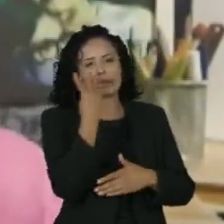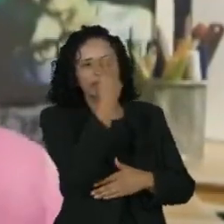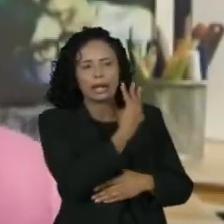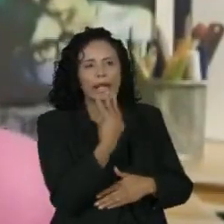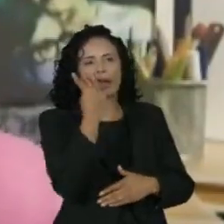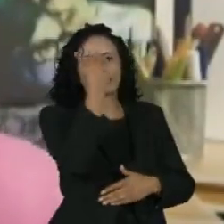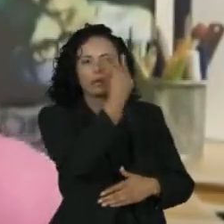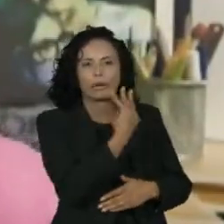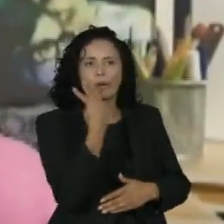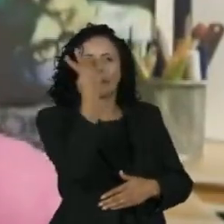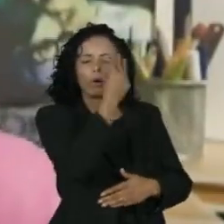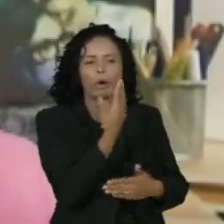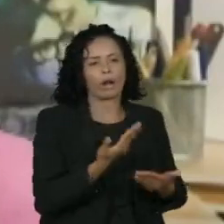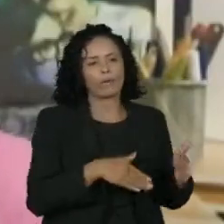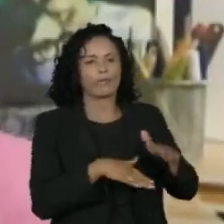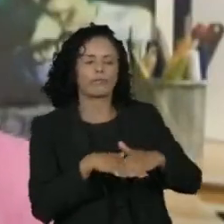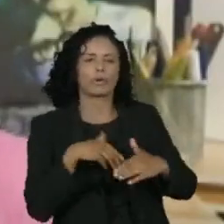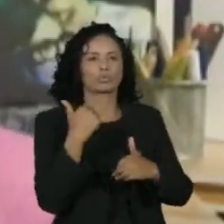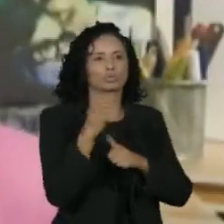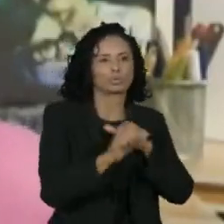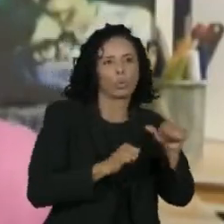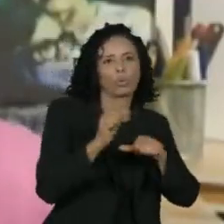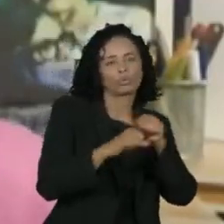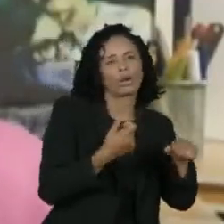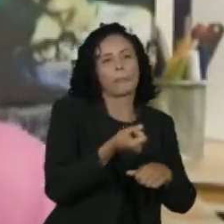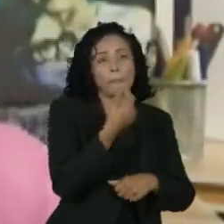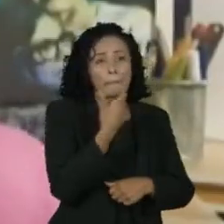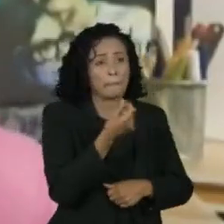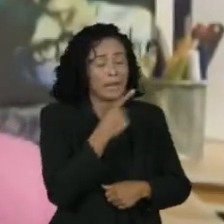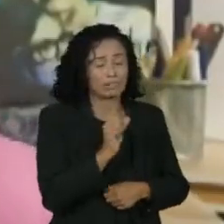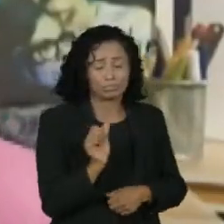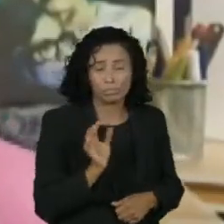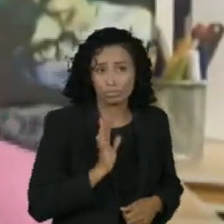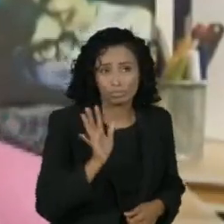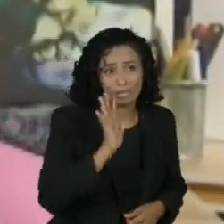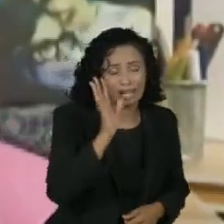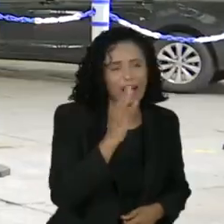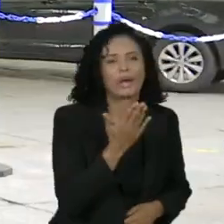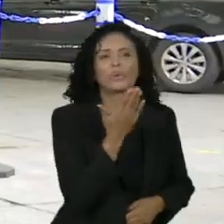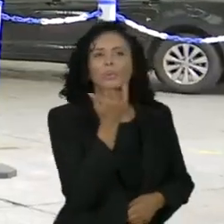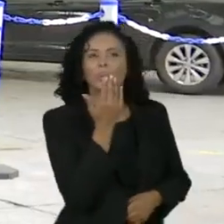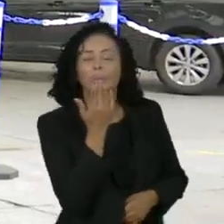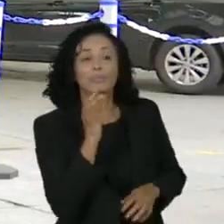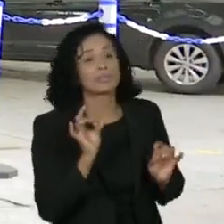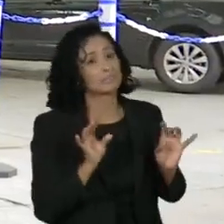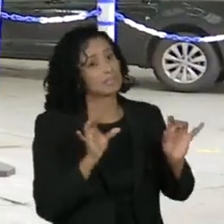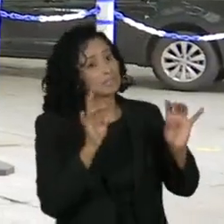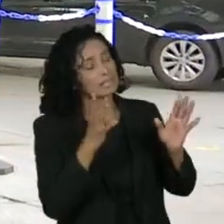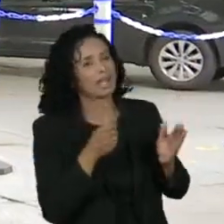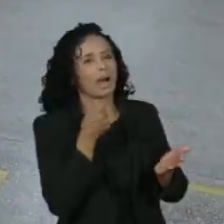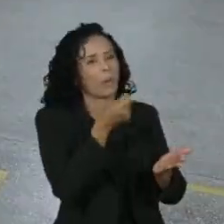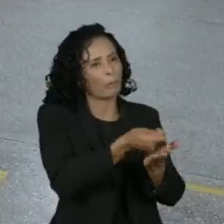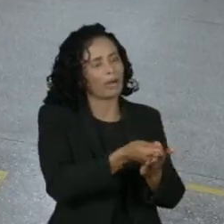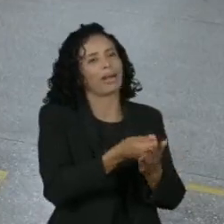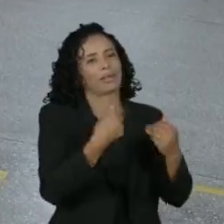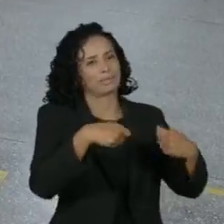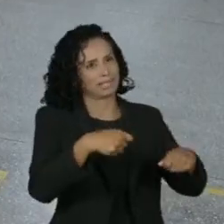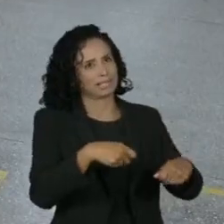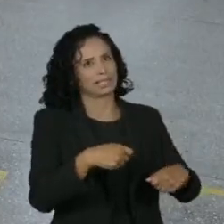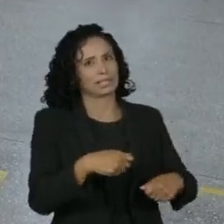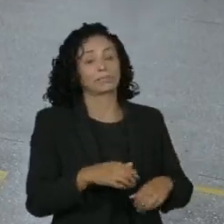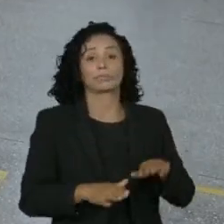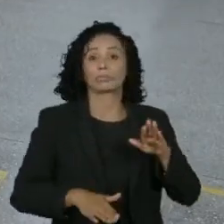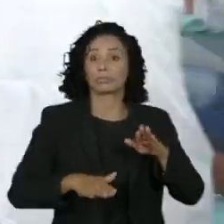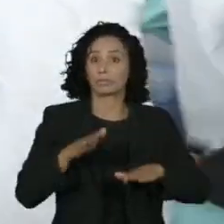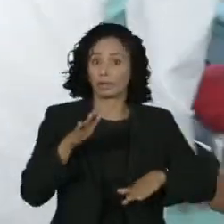horas, medicação caríssimas, alimentação diferenciada. Pode ser um pouco mais ou um pouco menos,